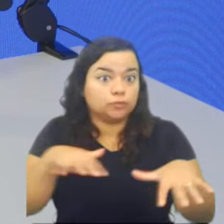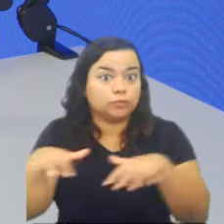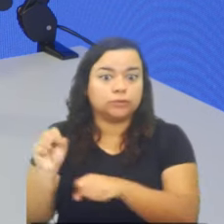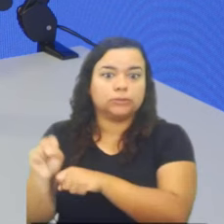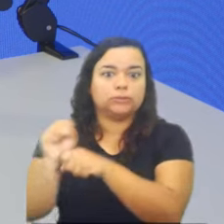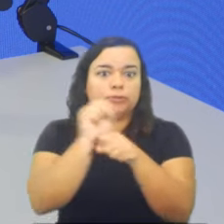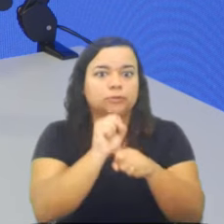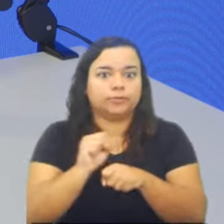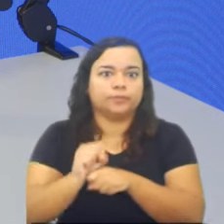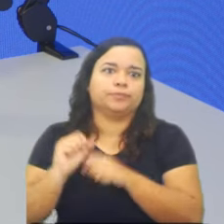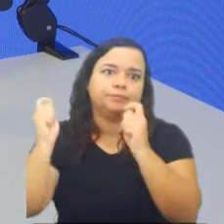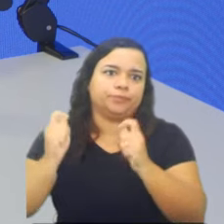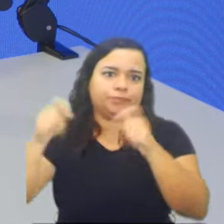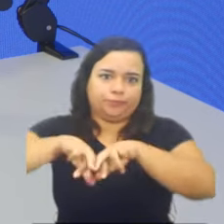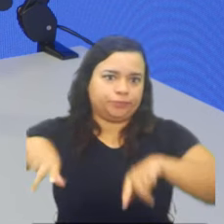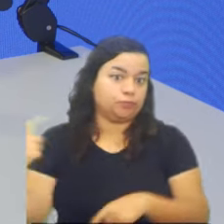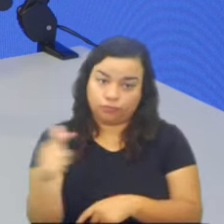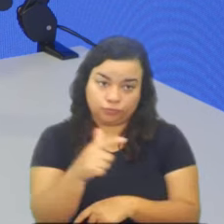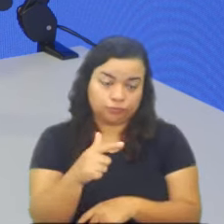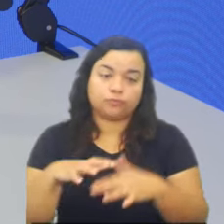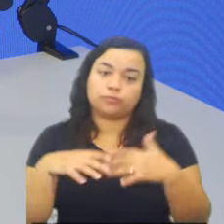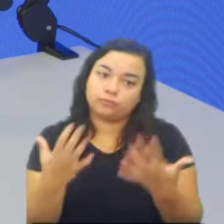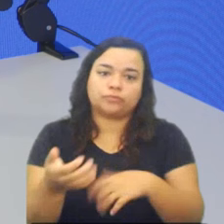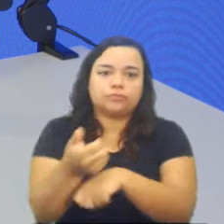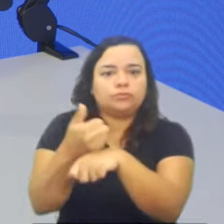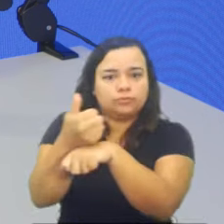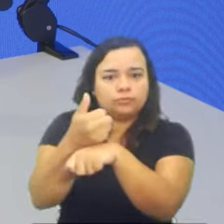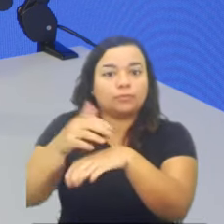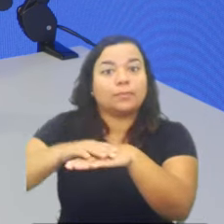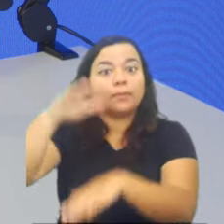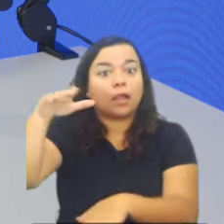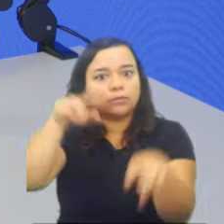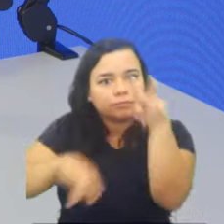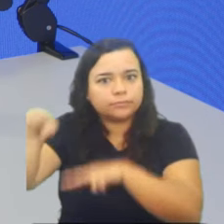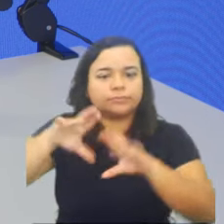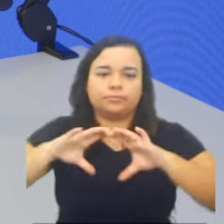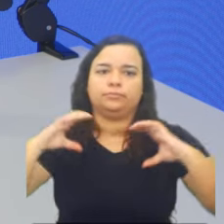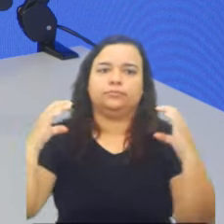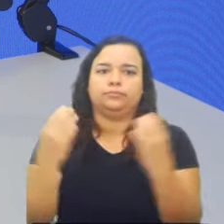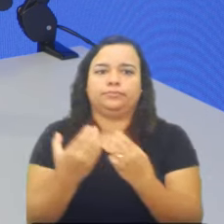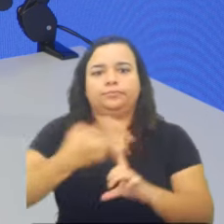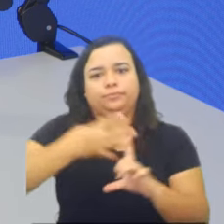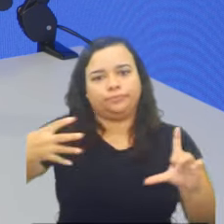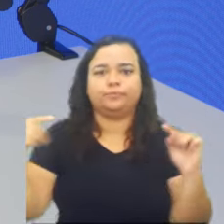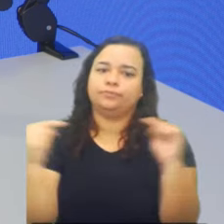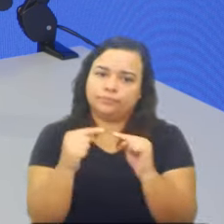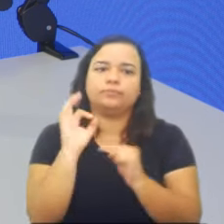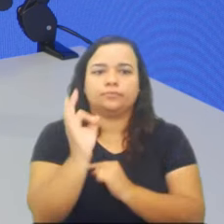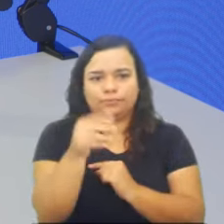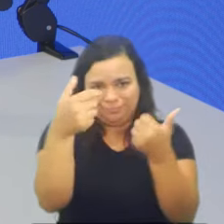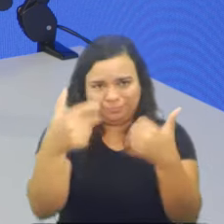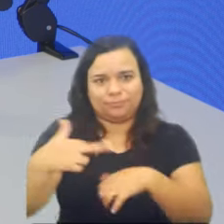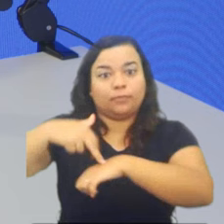movimento de paradas eh as profissões mais visíveis para pra comunidade LGBT